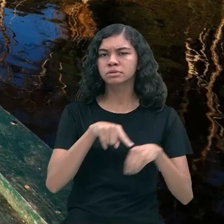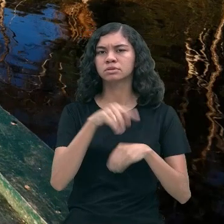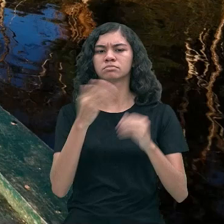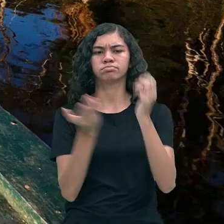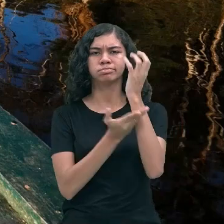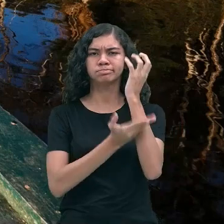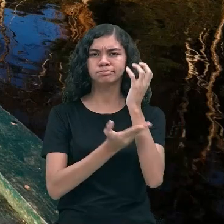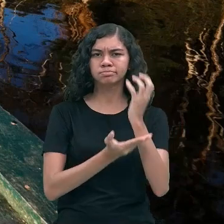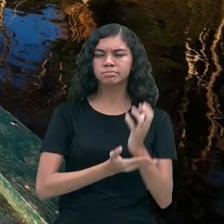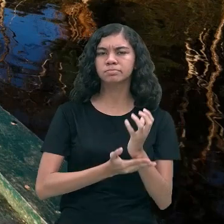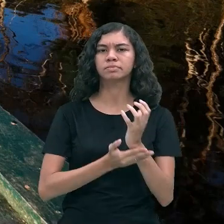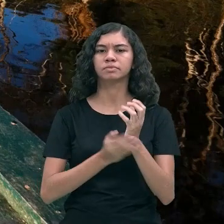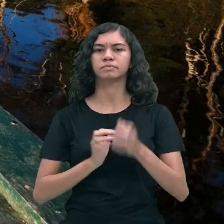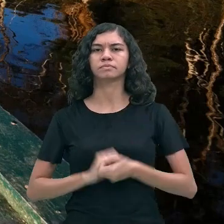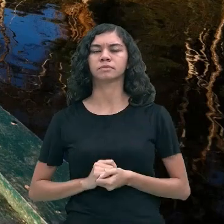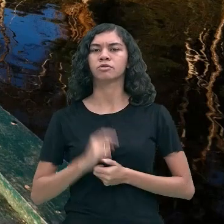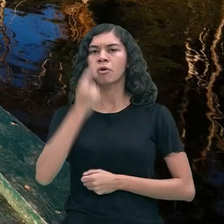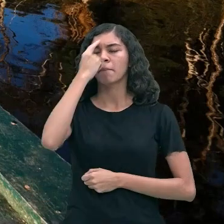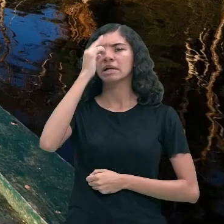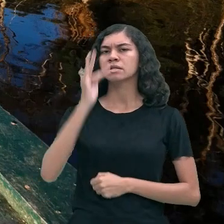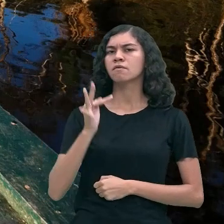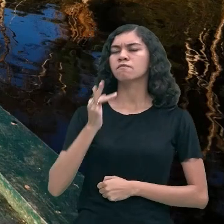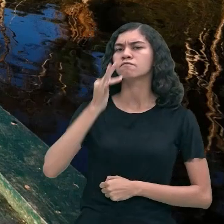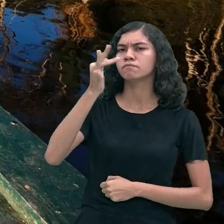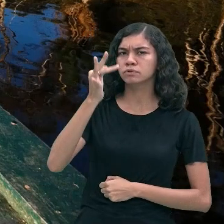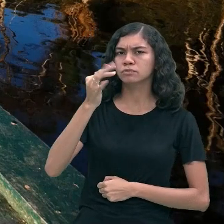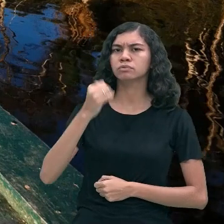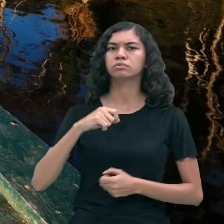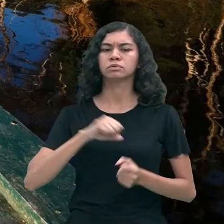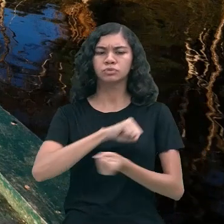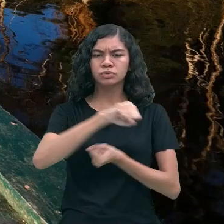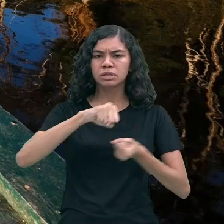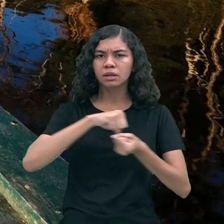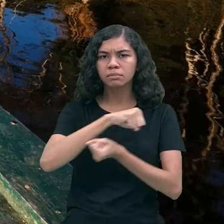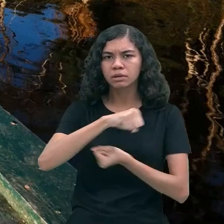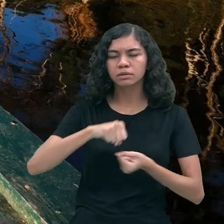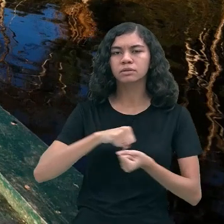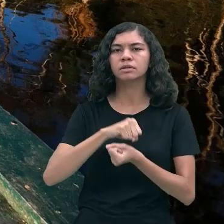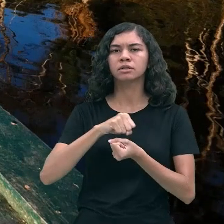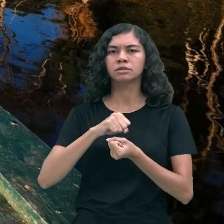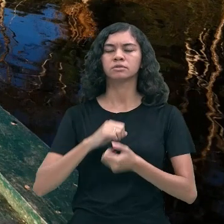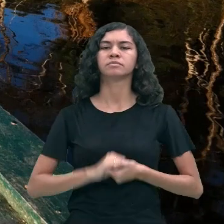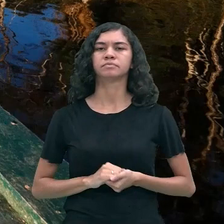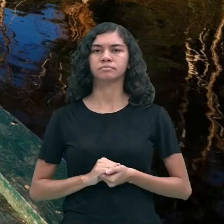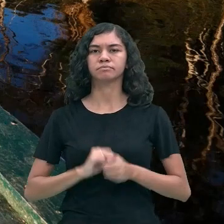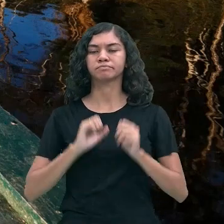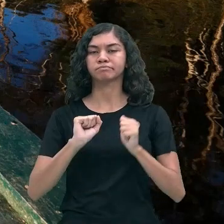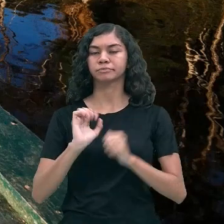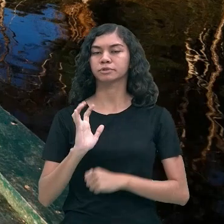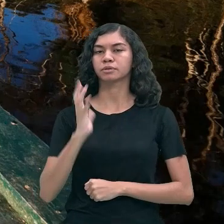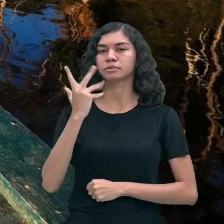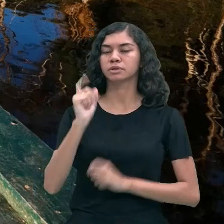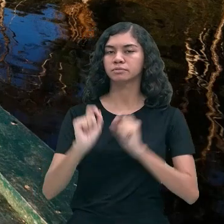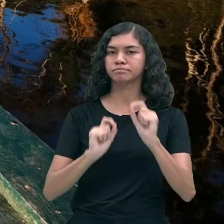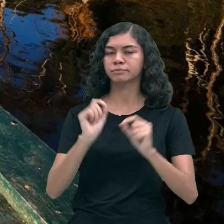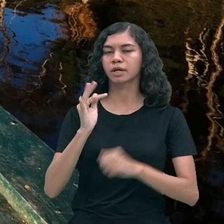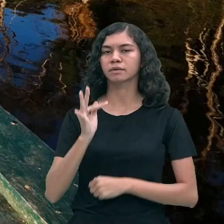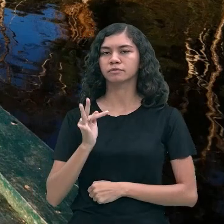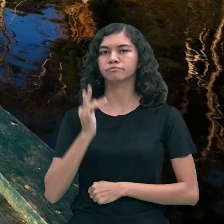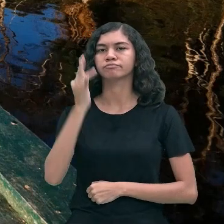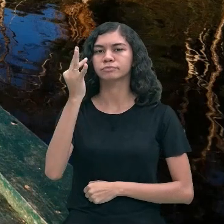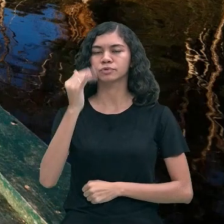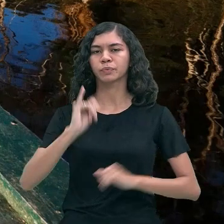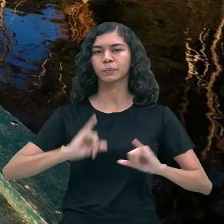do desenvolvimento sustentável, do planejamento para manter essa floresta de pé, pode acabar a gente no futuro